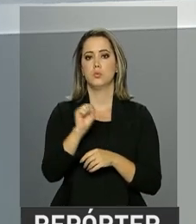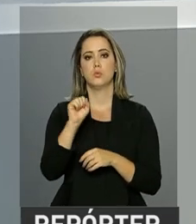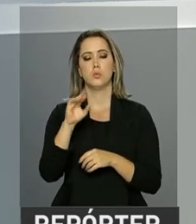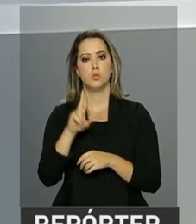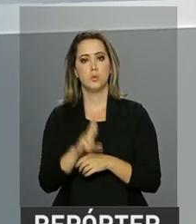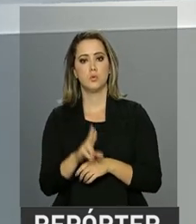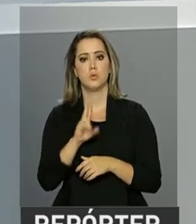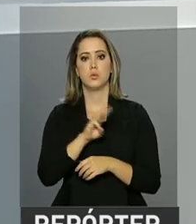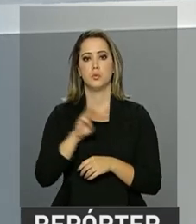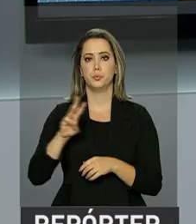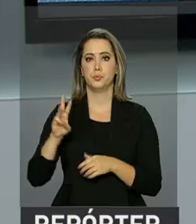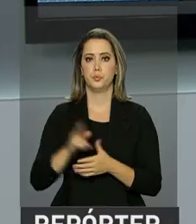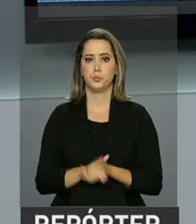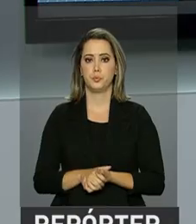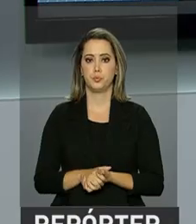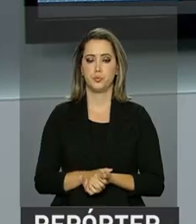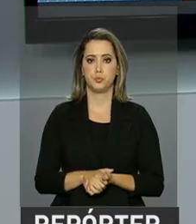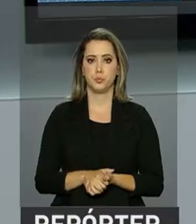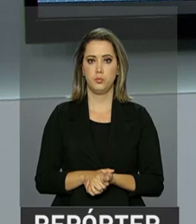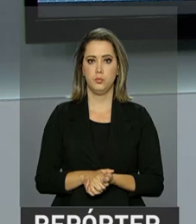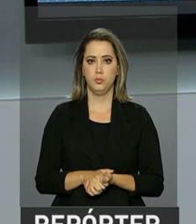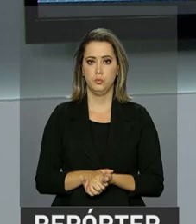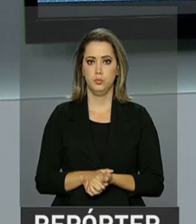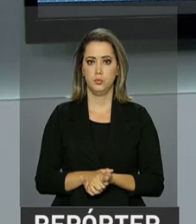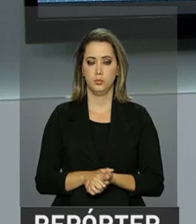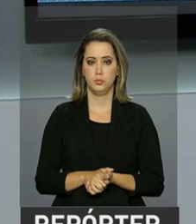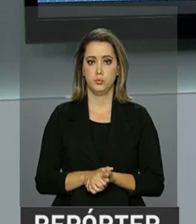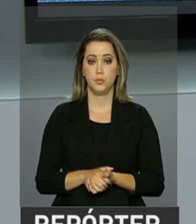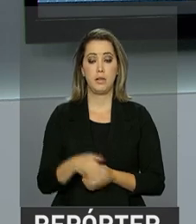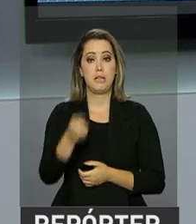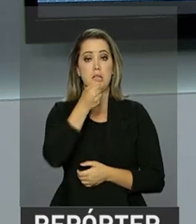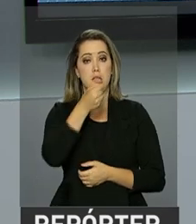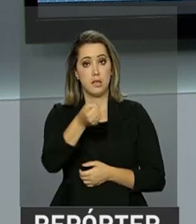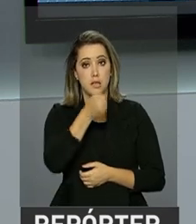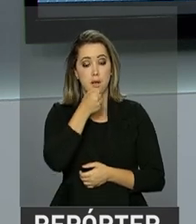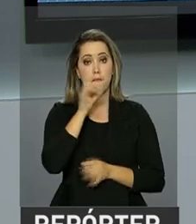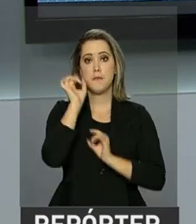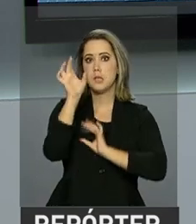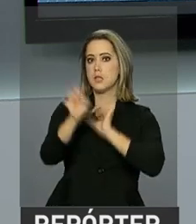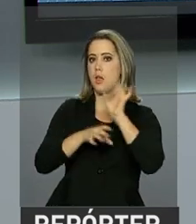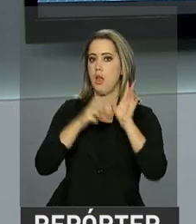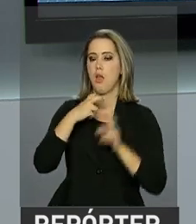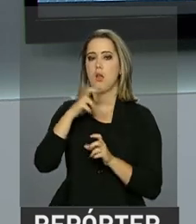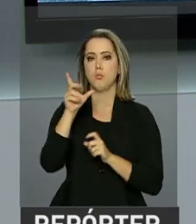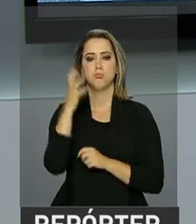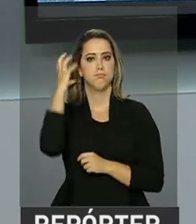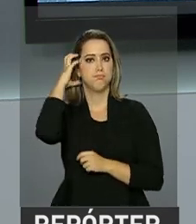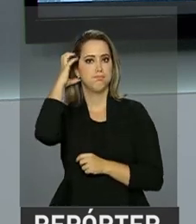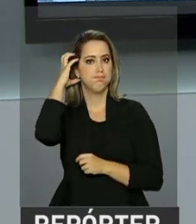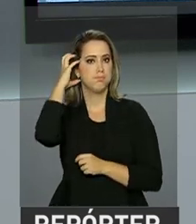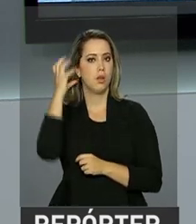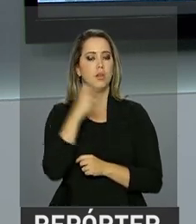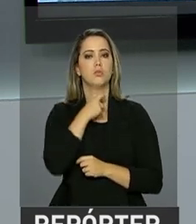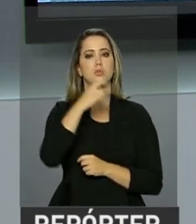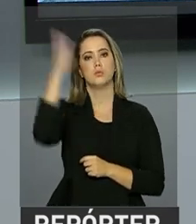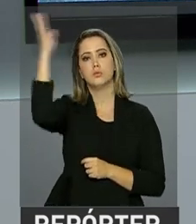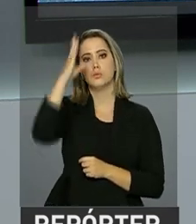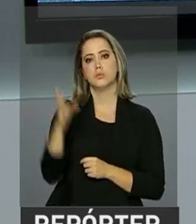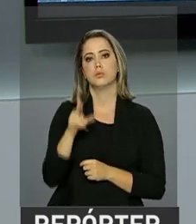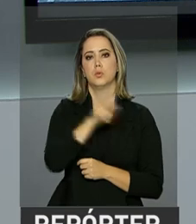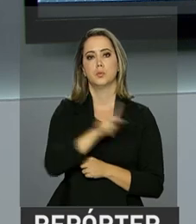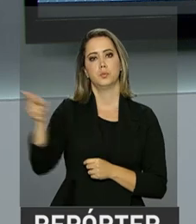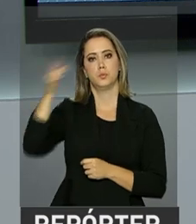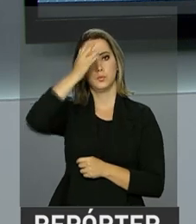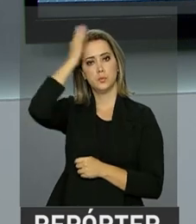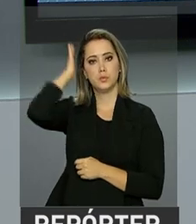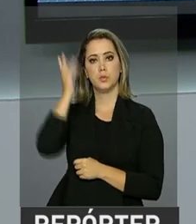mec.gov.br em entrevista exclusiva à voz do brasil o presidente michel temer falou sobre a liberação